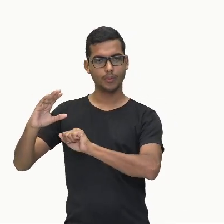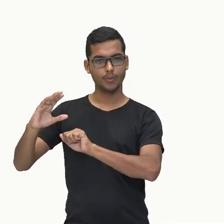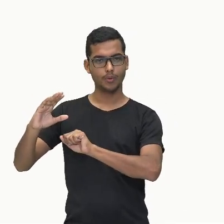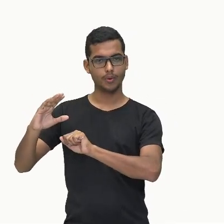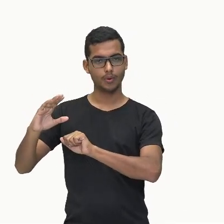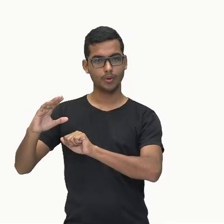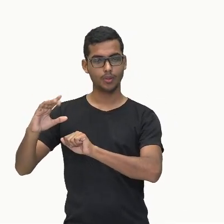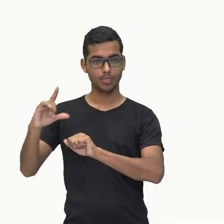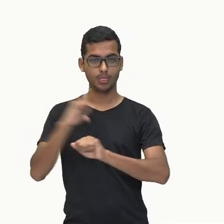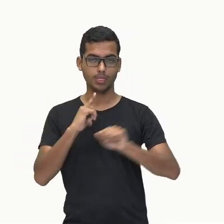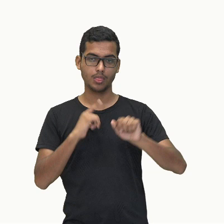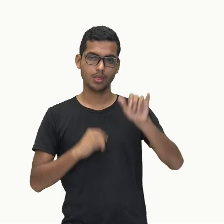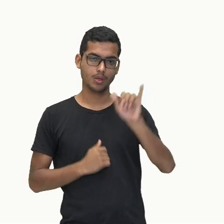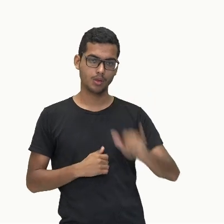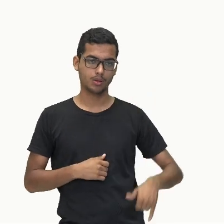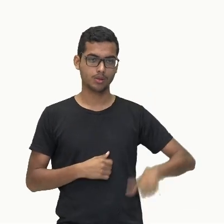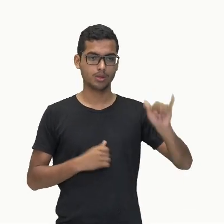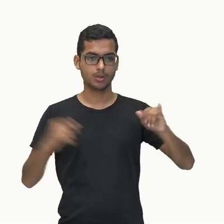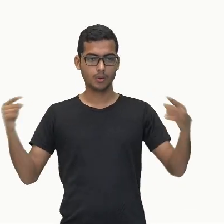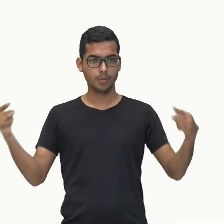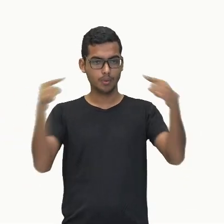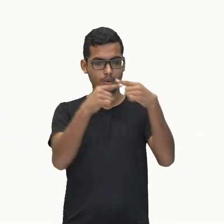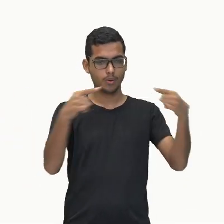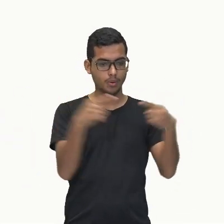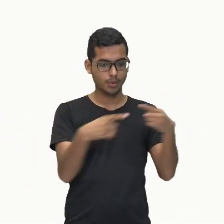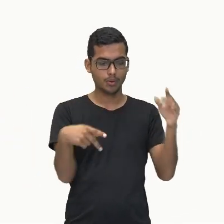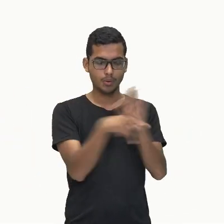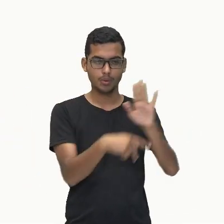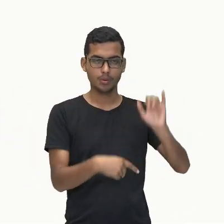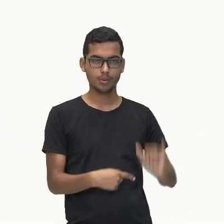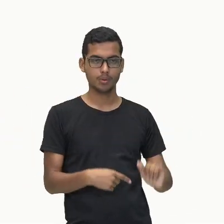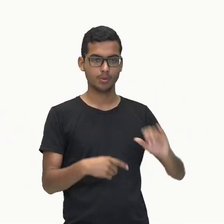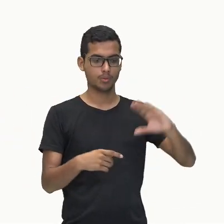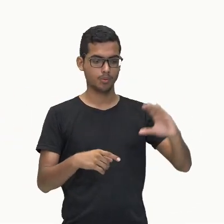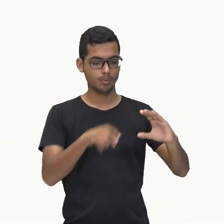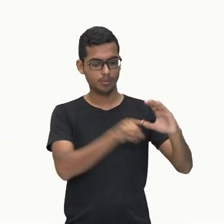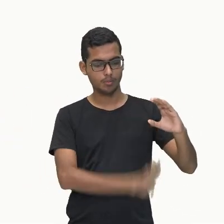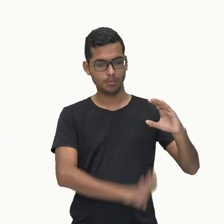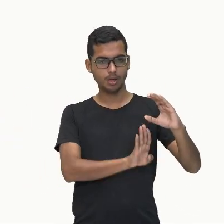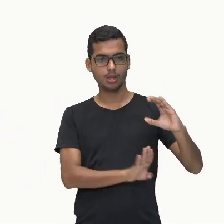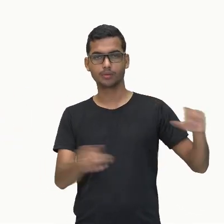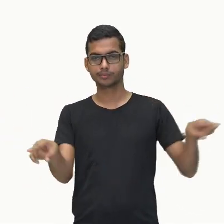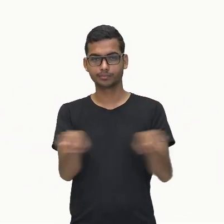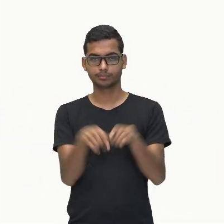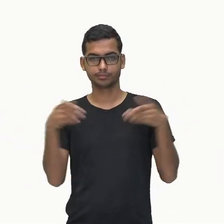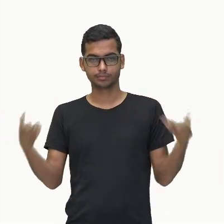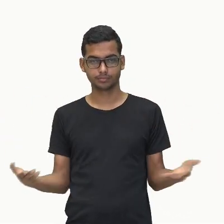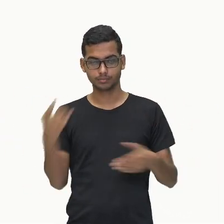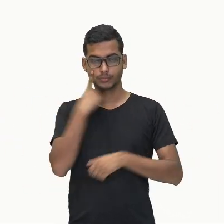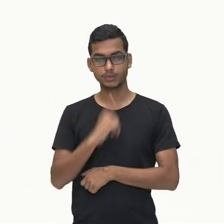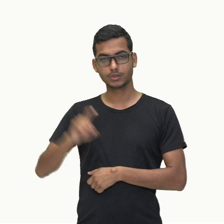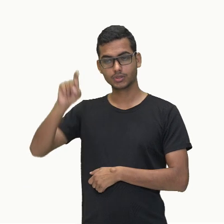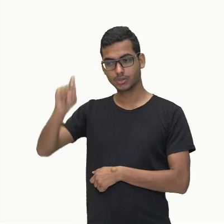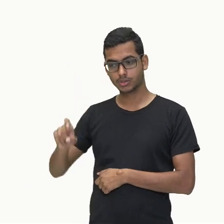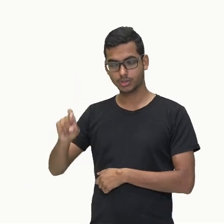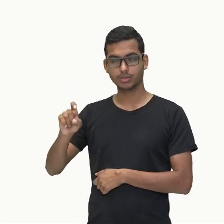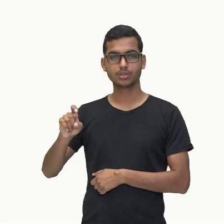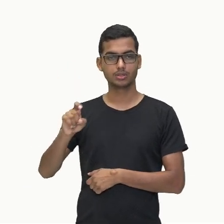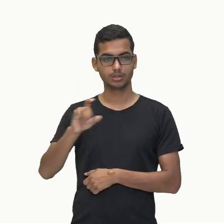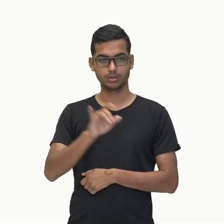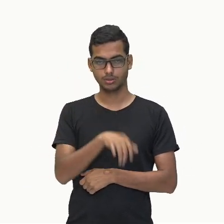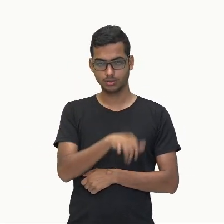quais existe o y pertencente a B, tal que x e y pertence a